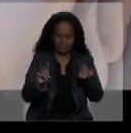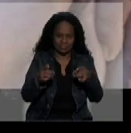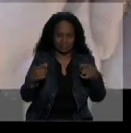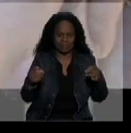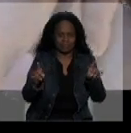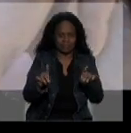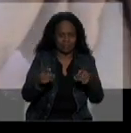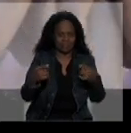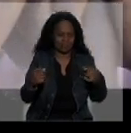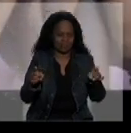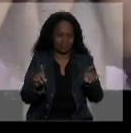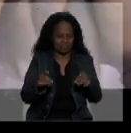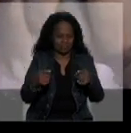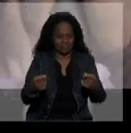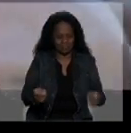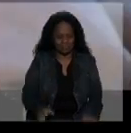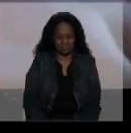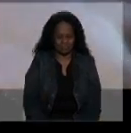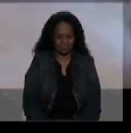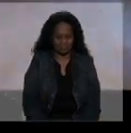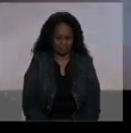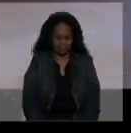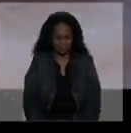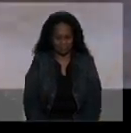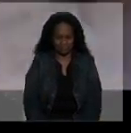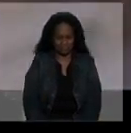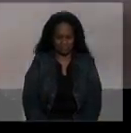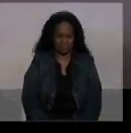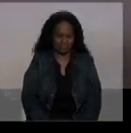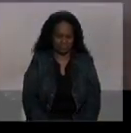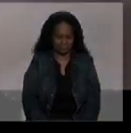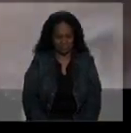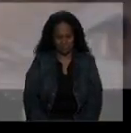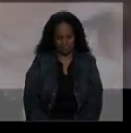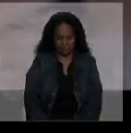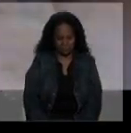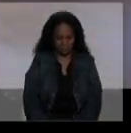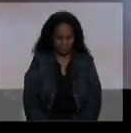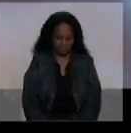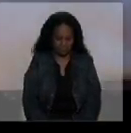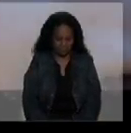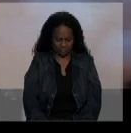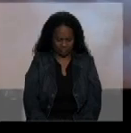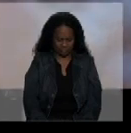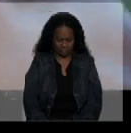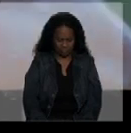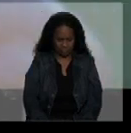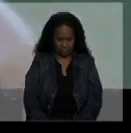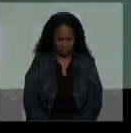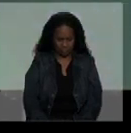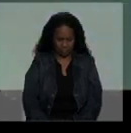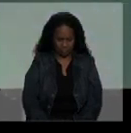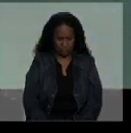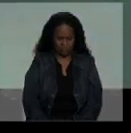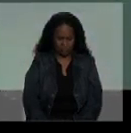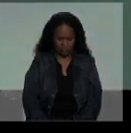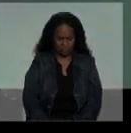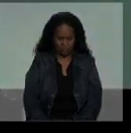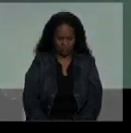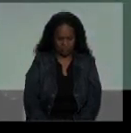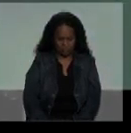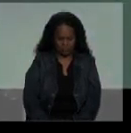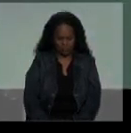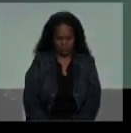terreiro, pra suportar o mal. Correu, fugiu, sofreu, sumiu e subiu o morro, e o